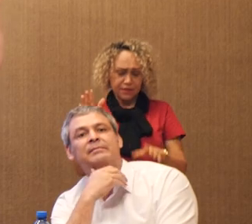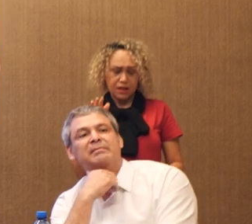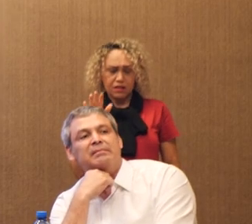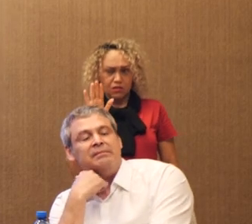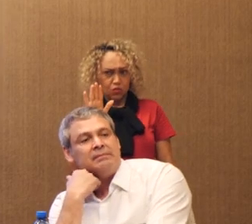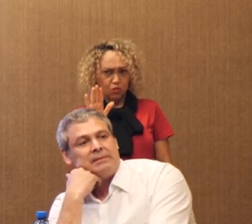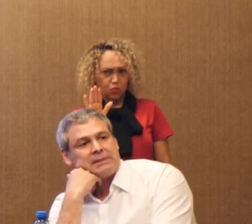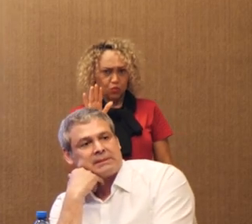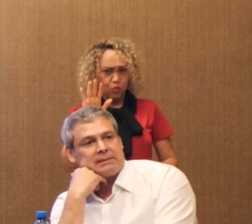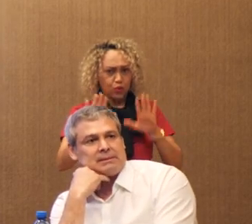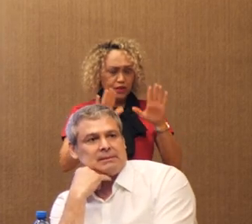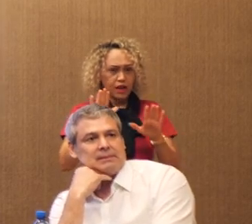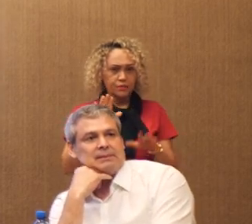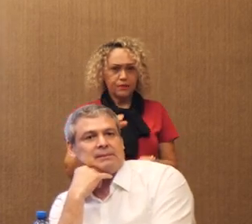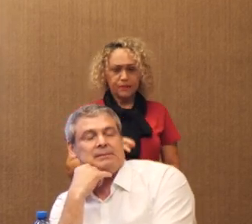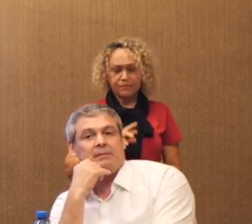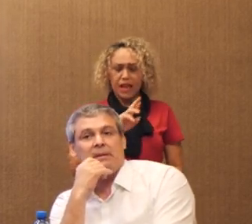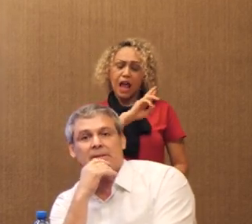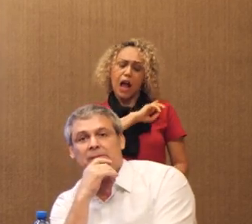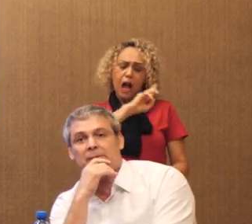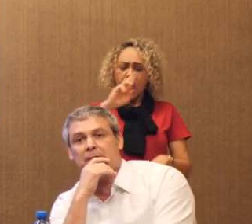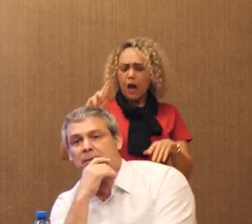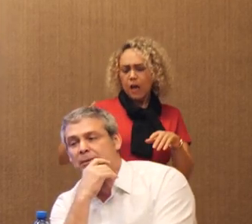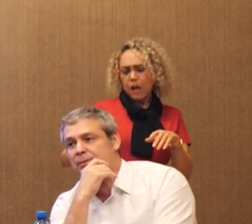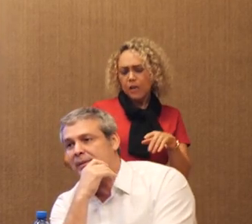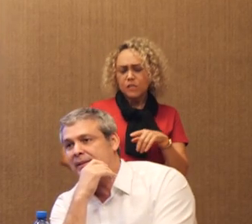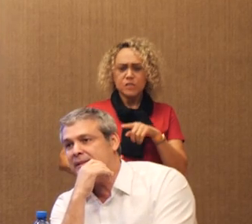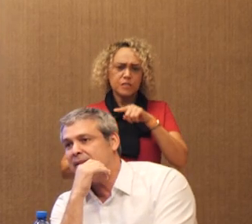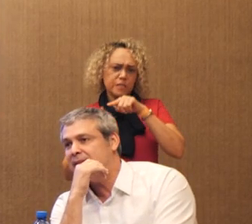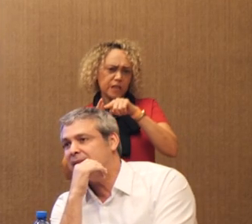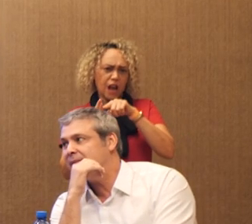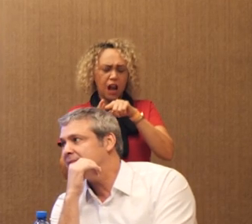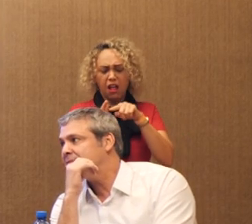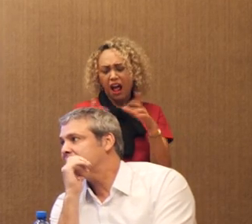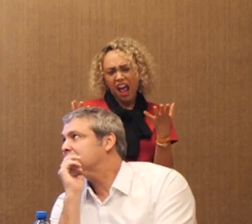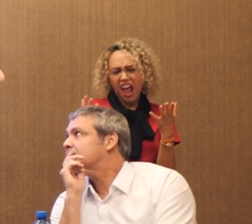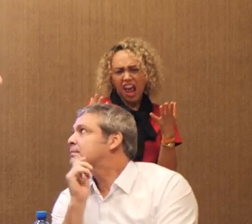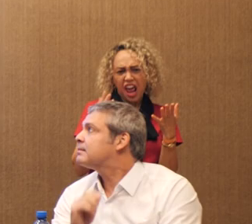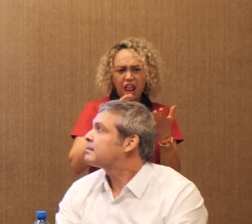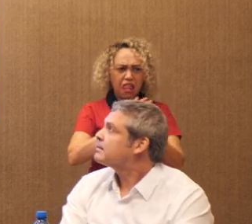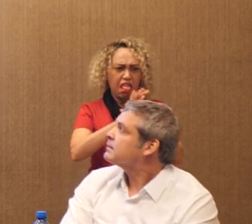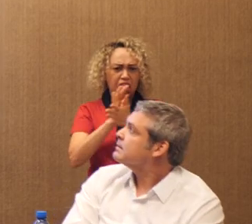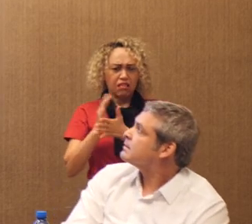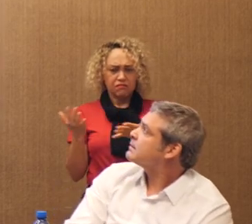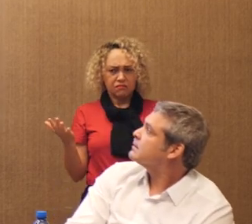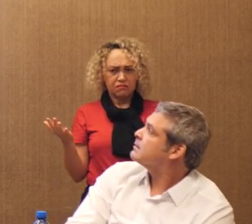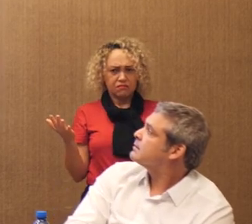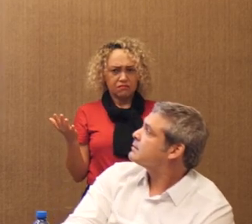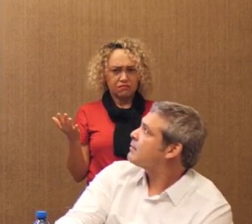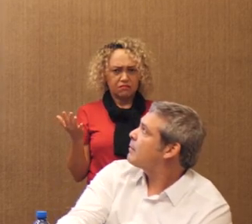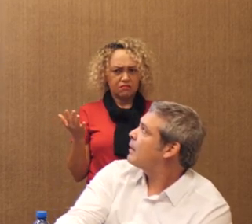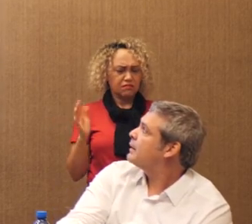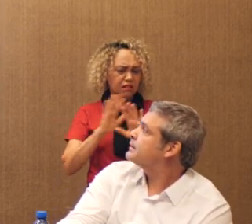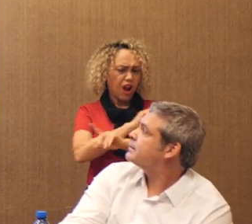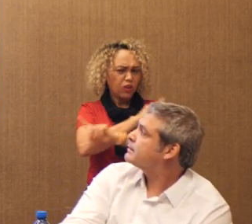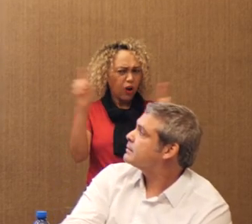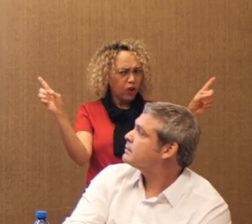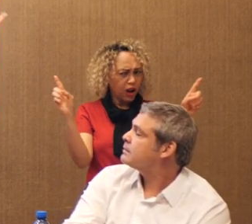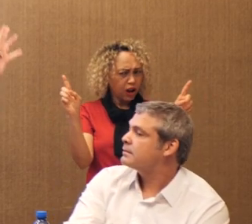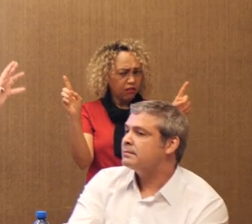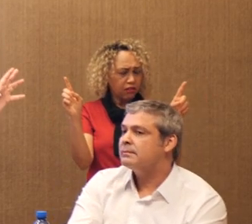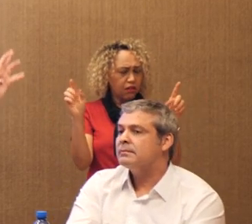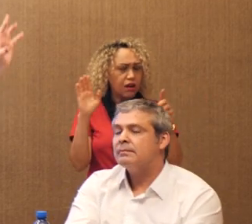religião de alguém como algo que já afasta da gente. Porque se a gente afastar as pessoas, elas vão